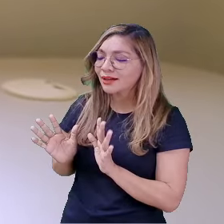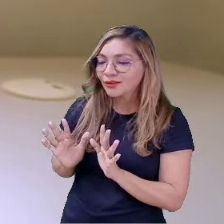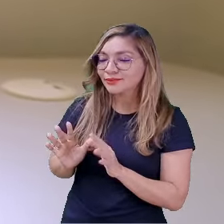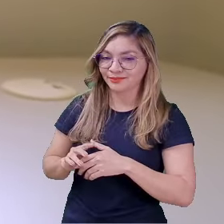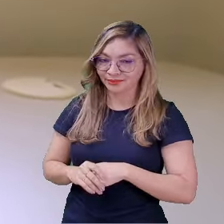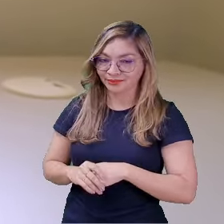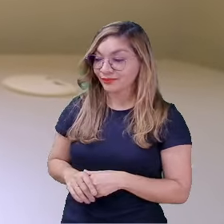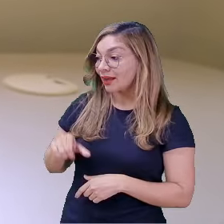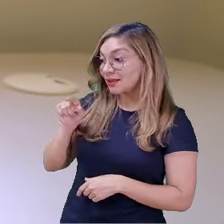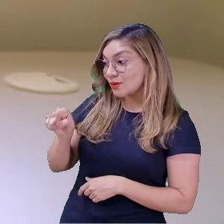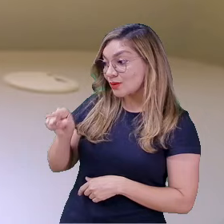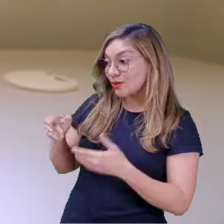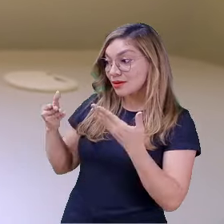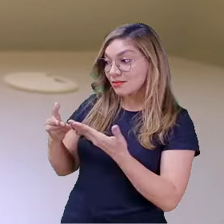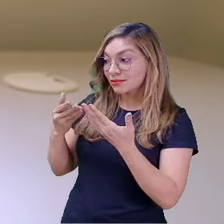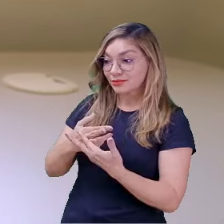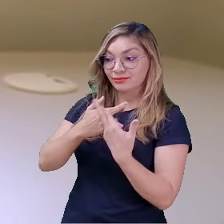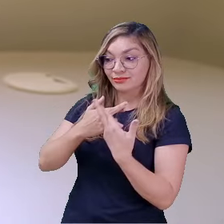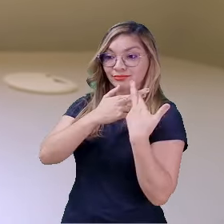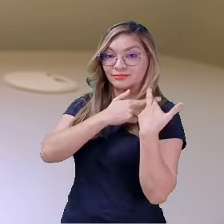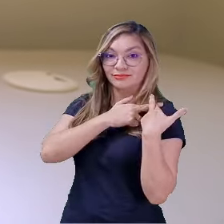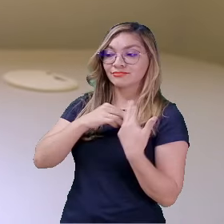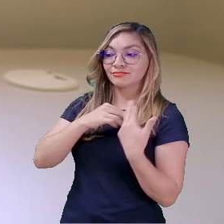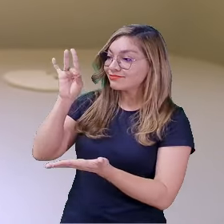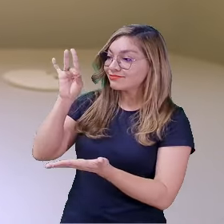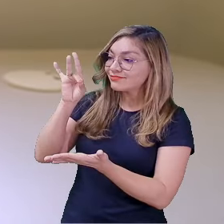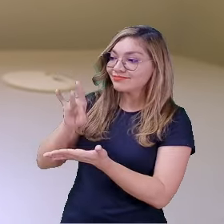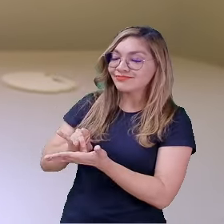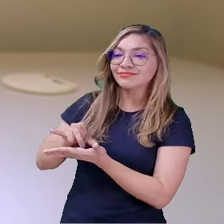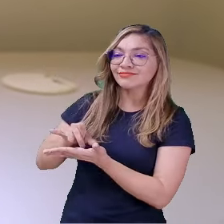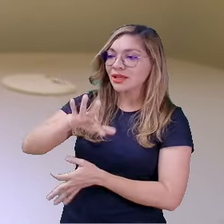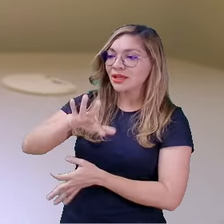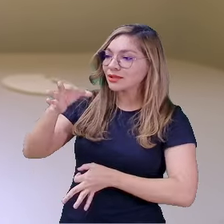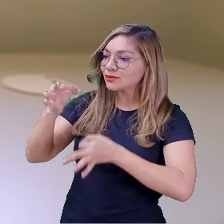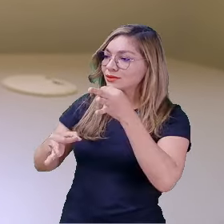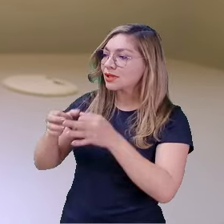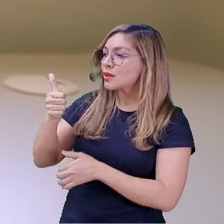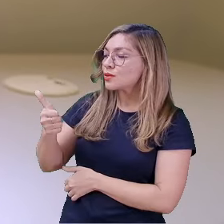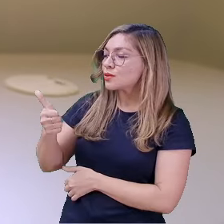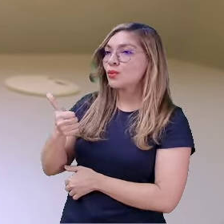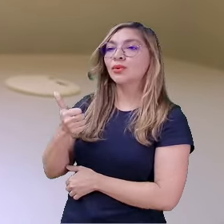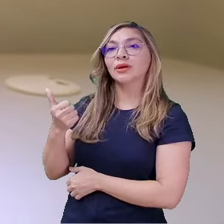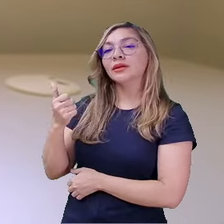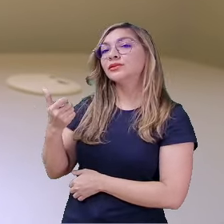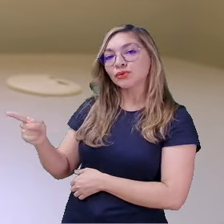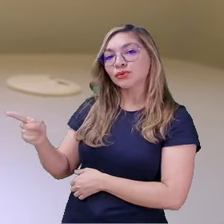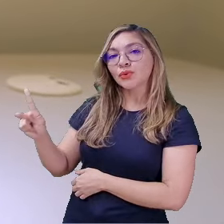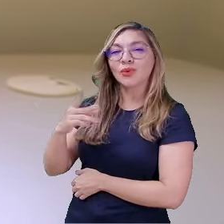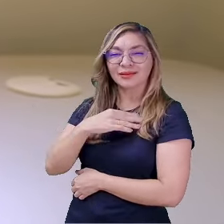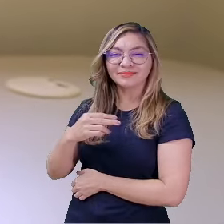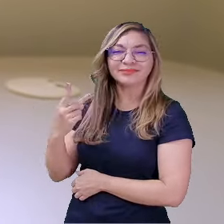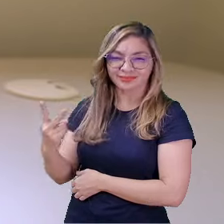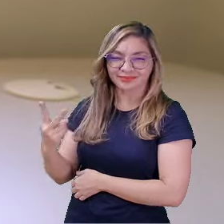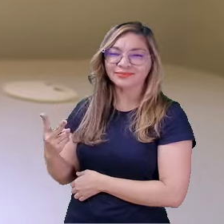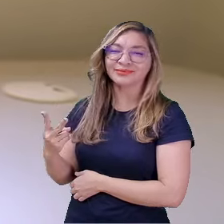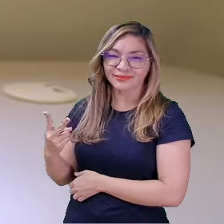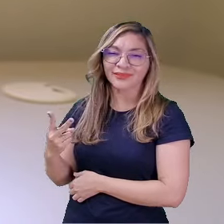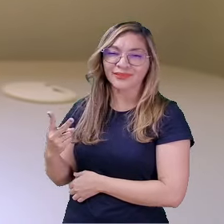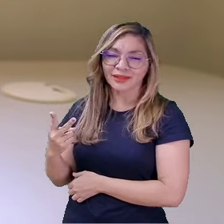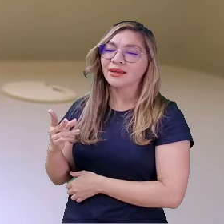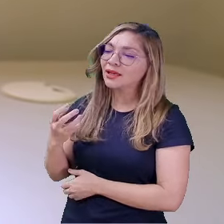vai ter a guarda regularizada das suas netas que convivem com a senhora. A senhora não tem duas netas? Aí eu já fui